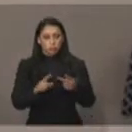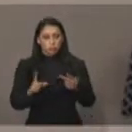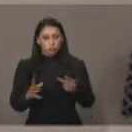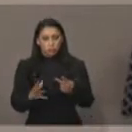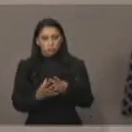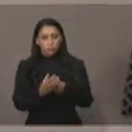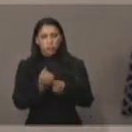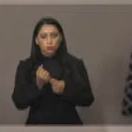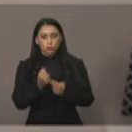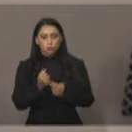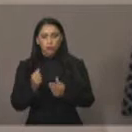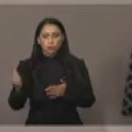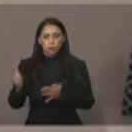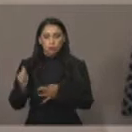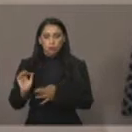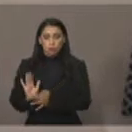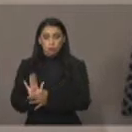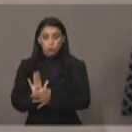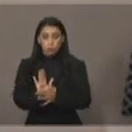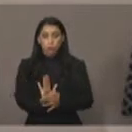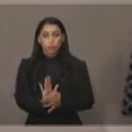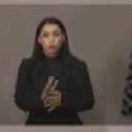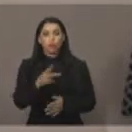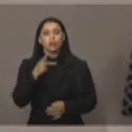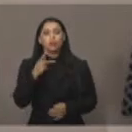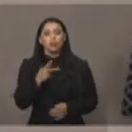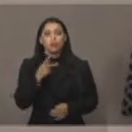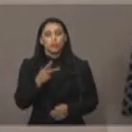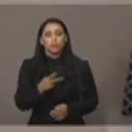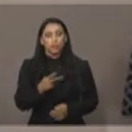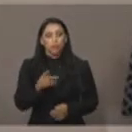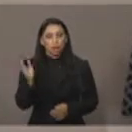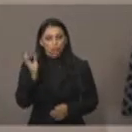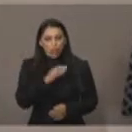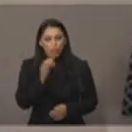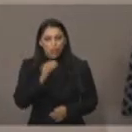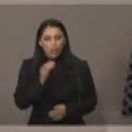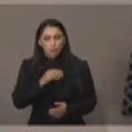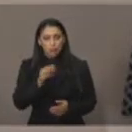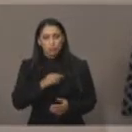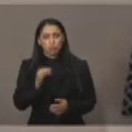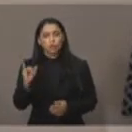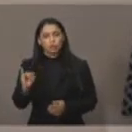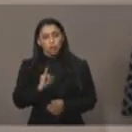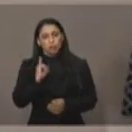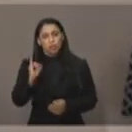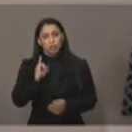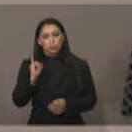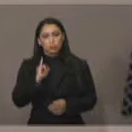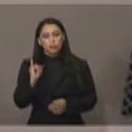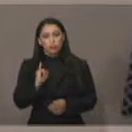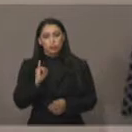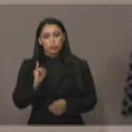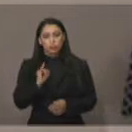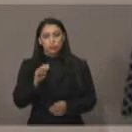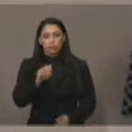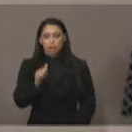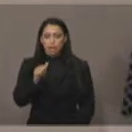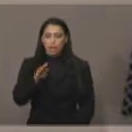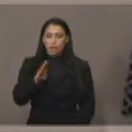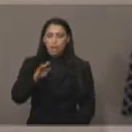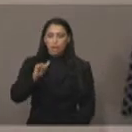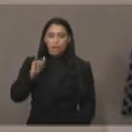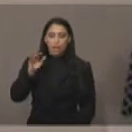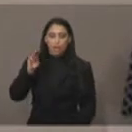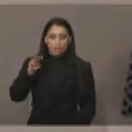desta causa como amicus. Eu peço a palavra, excelência, para de forma breve destacar pontos relevantes acerca das atividades típicas da ABIN, uma vez